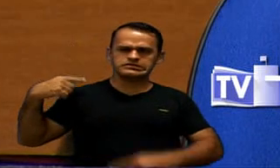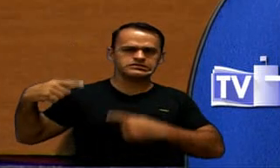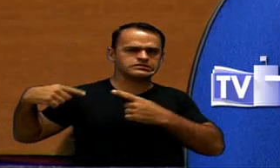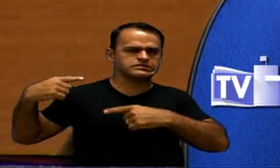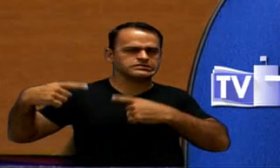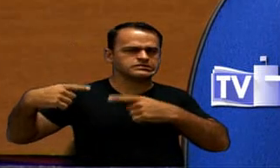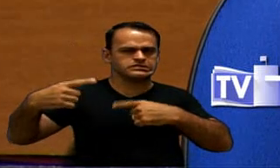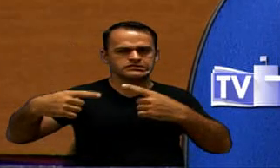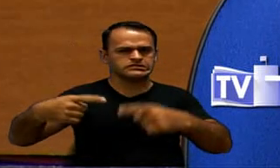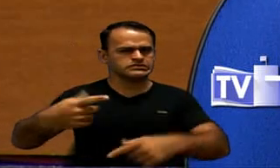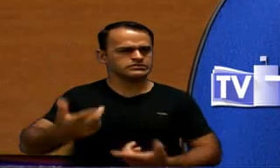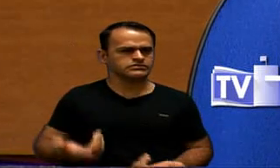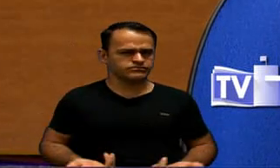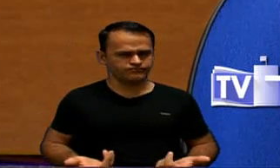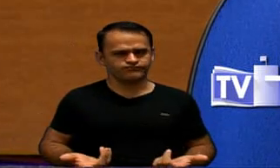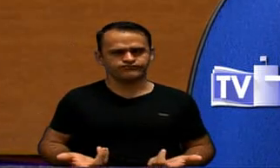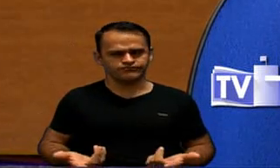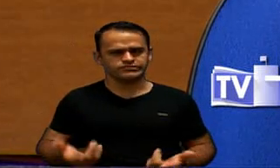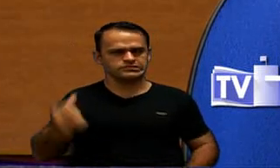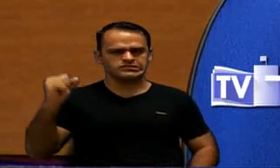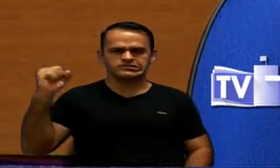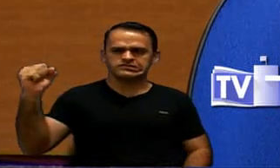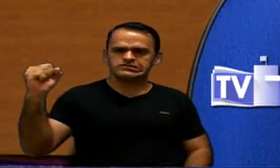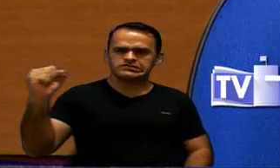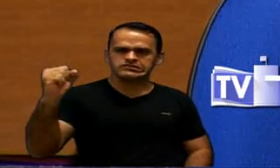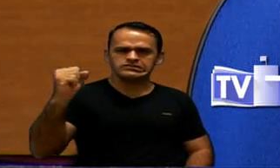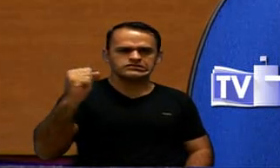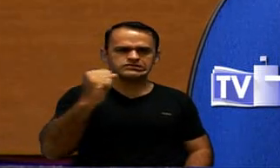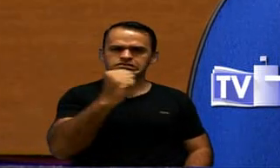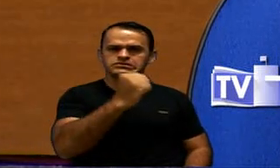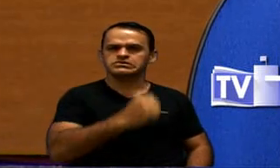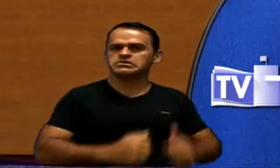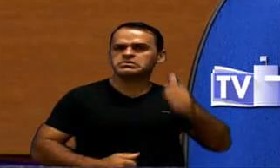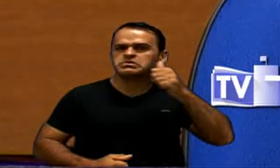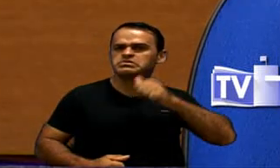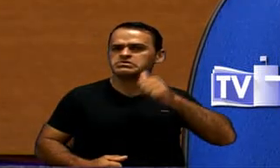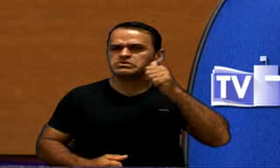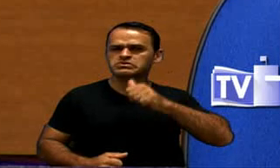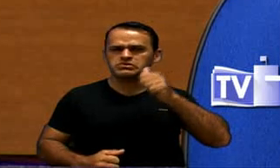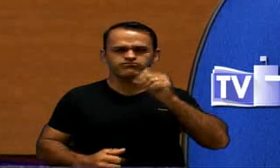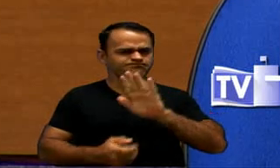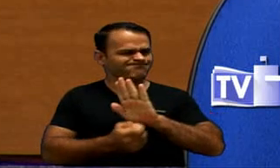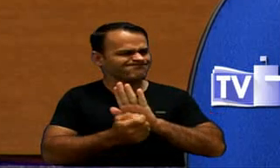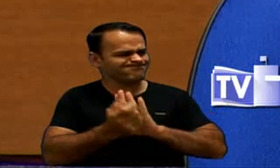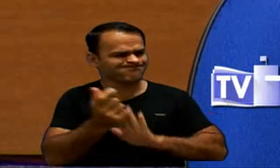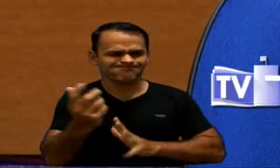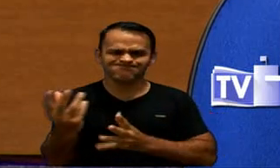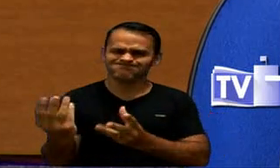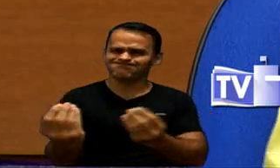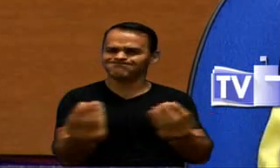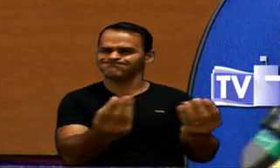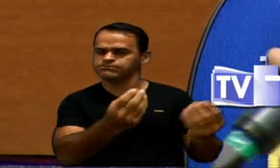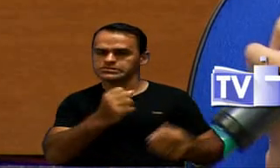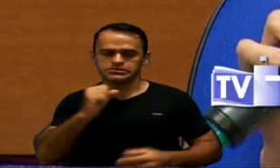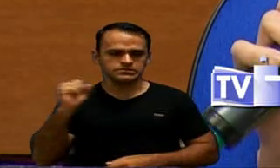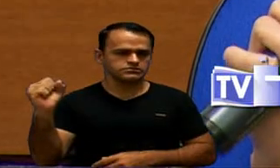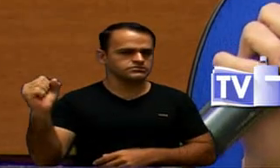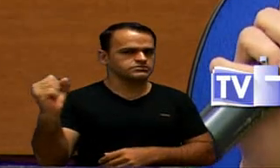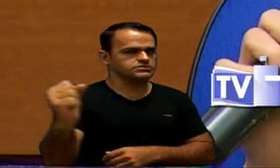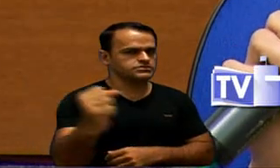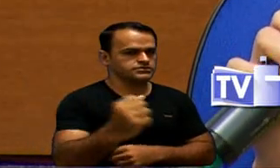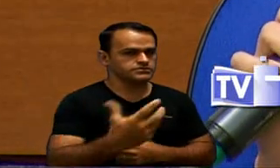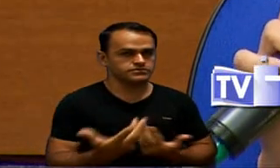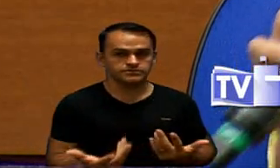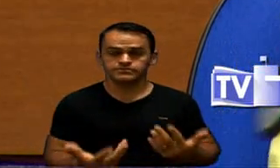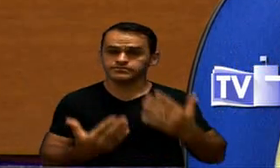patriarcal, que vem tirando a vida de muitas e muitas e muitas e muitas mulheres.